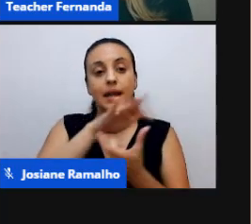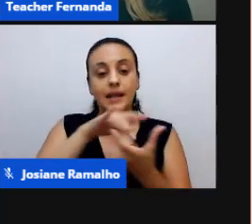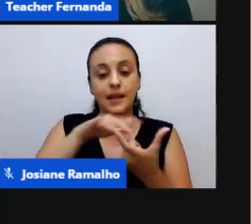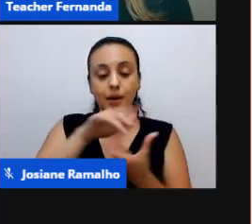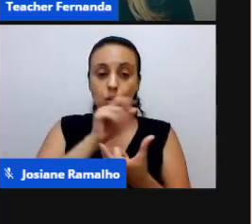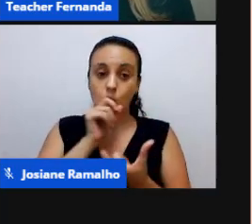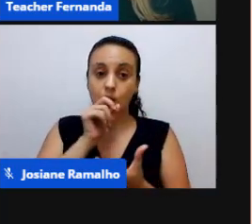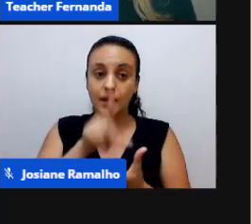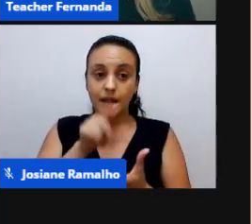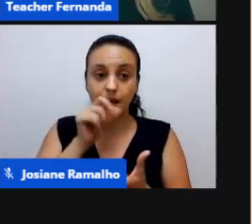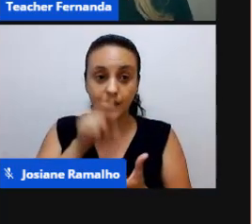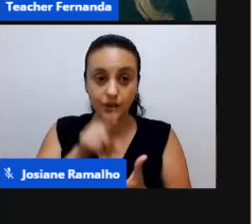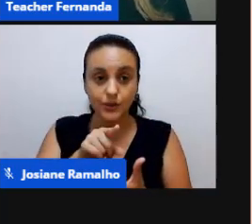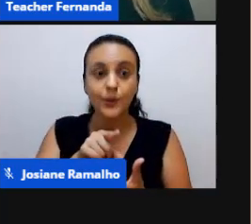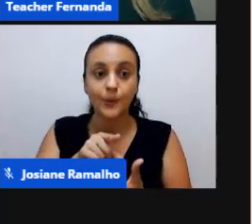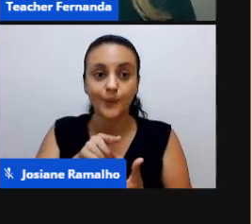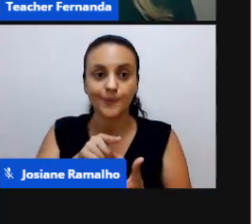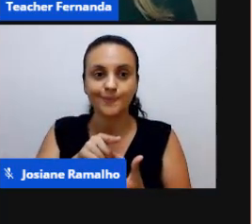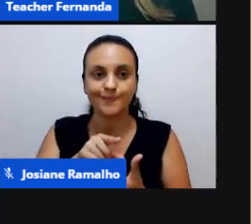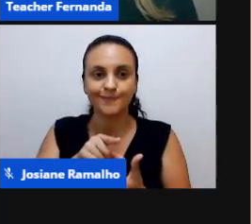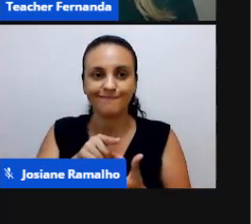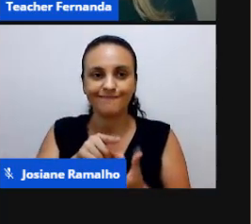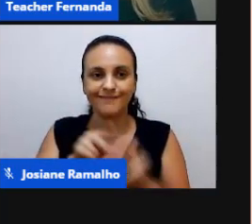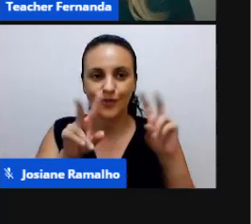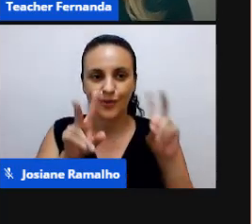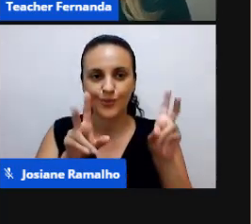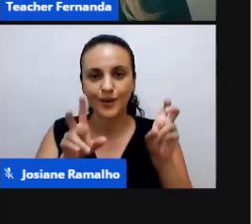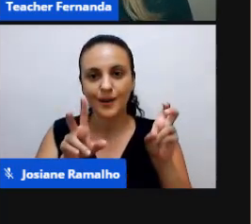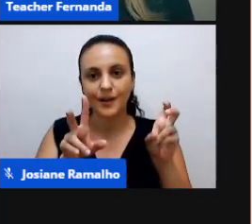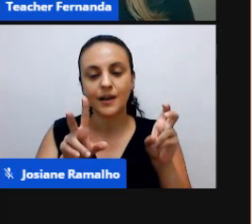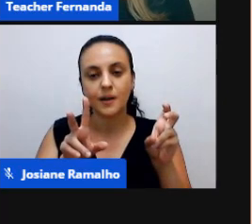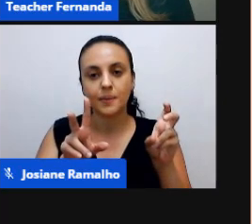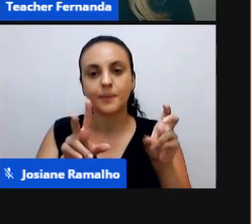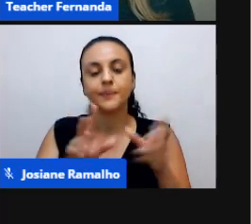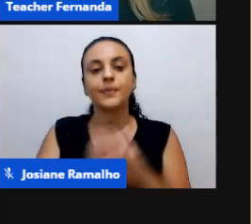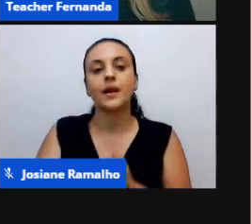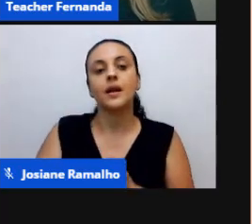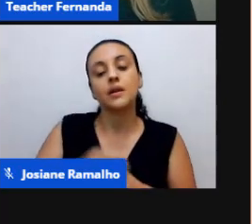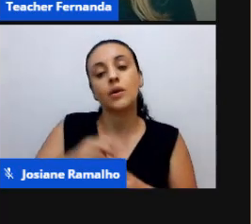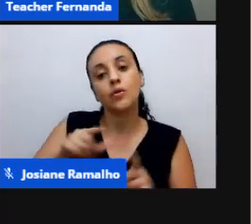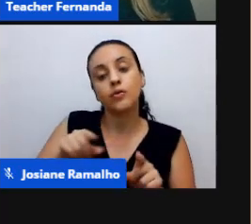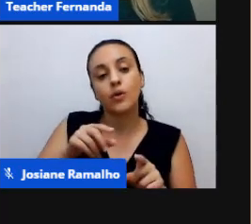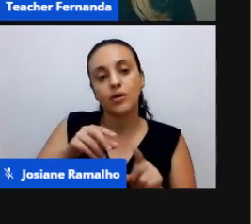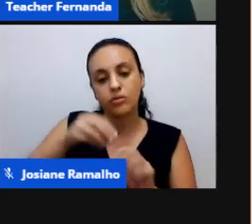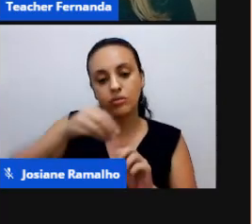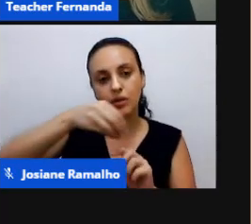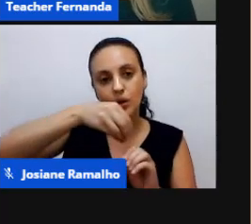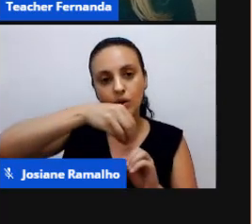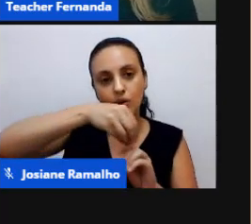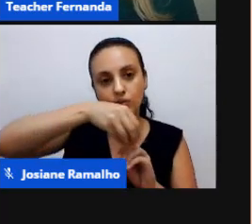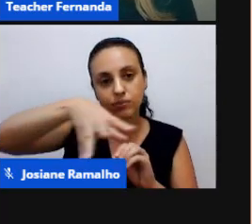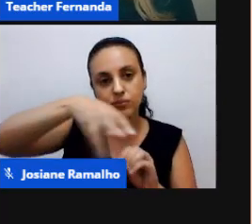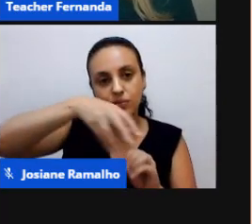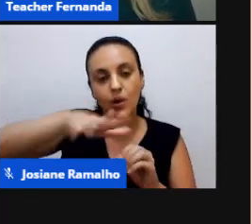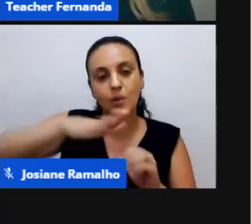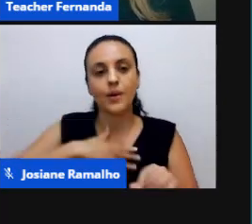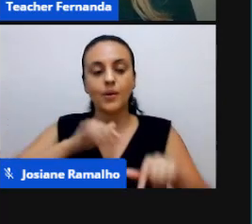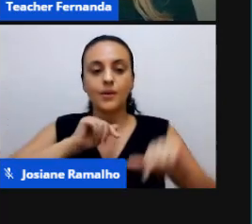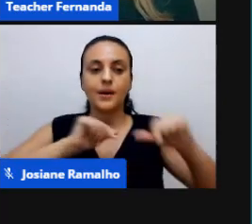acaba virando uma ramificação do meu trabalho aqui, compartilhando com